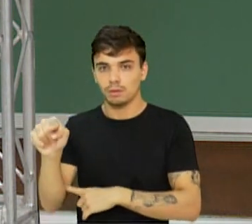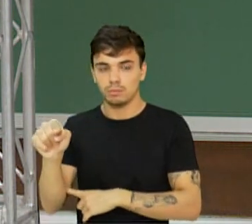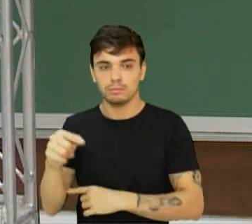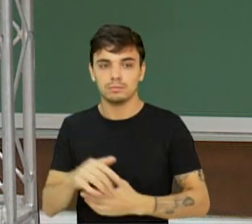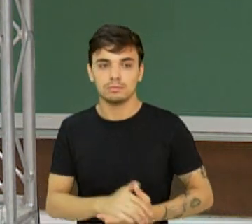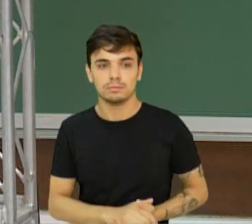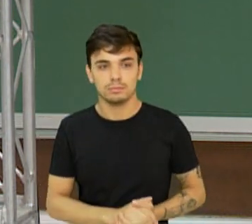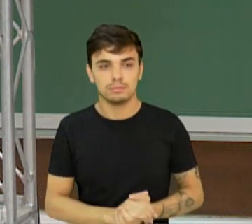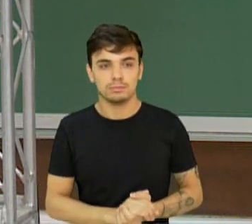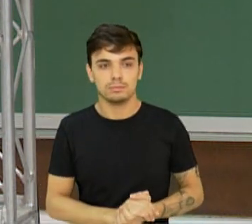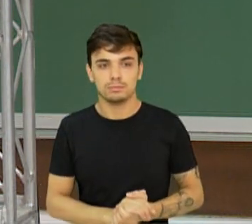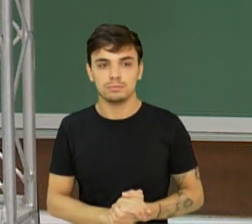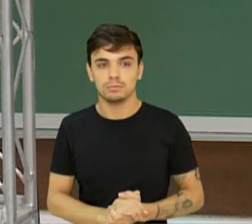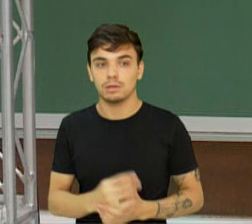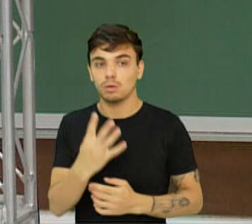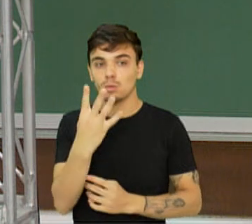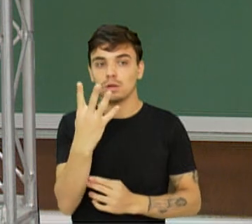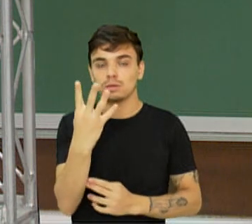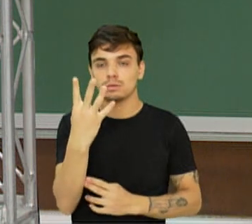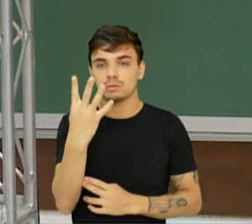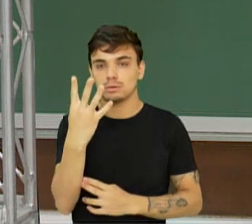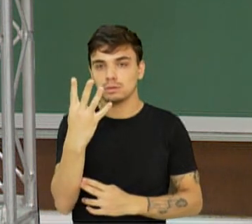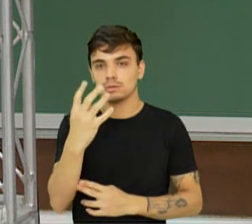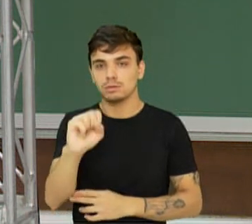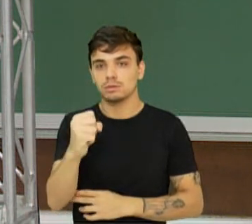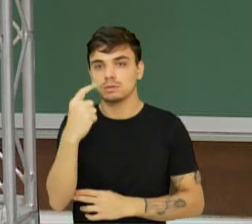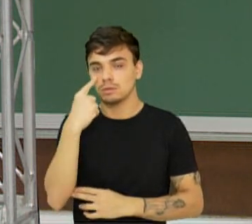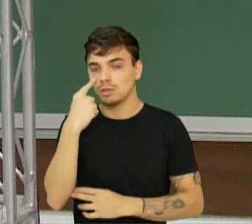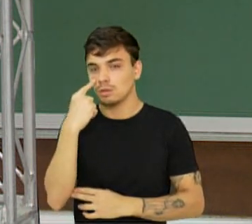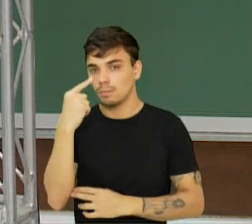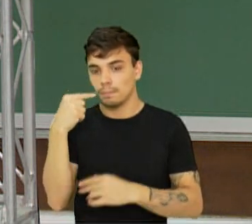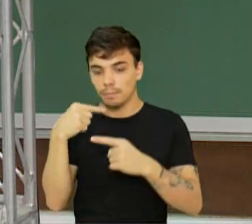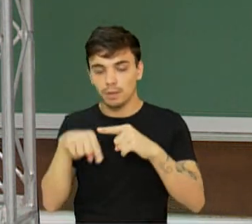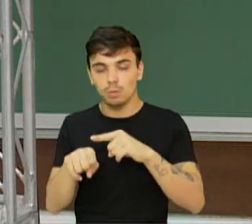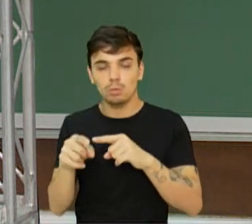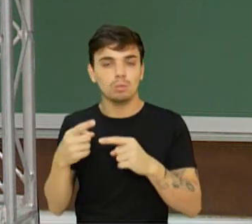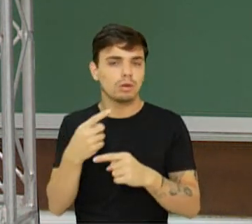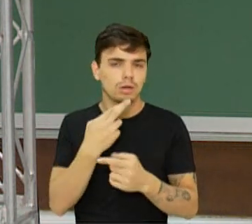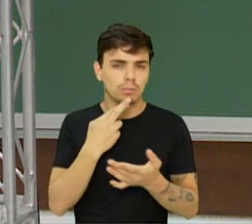480.000. 480.000, 1 sobre 480.000, dá